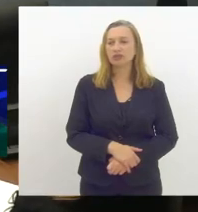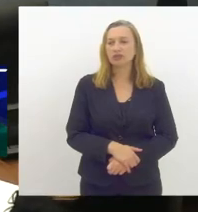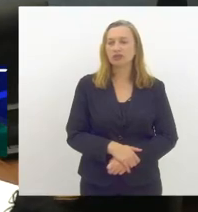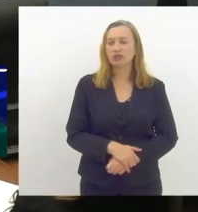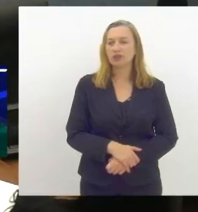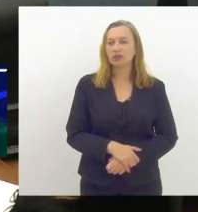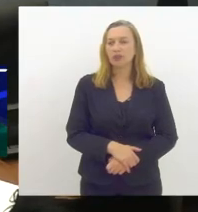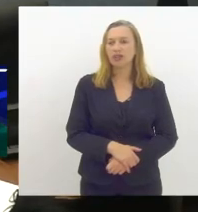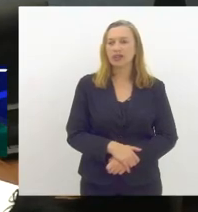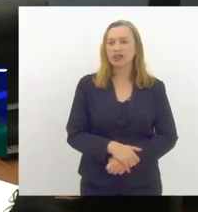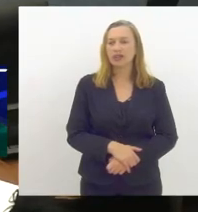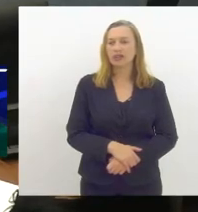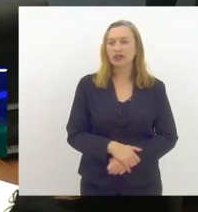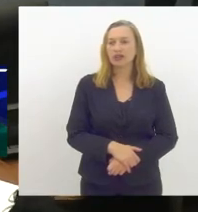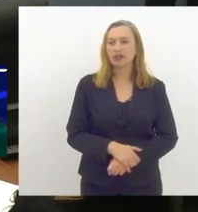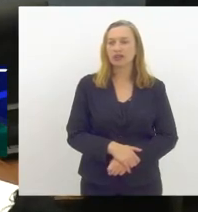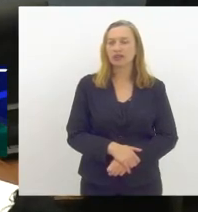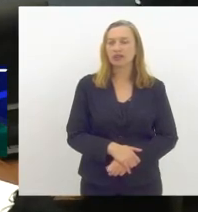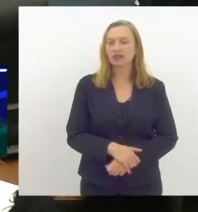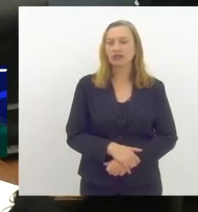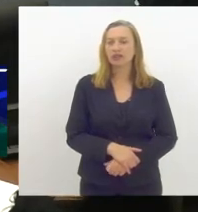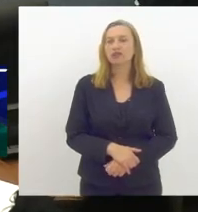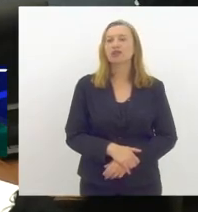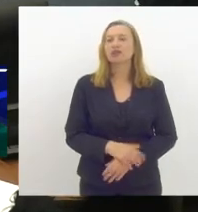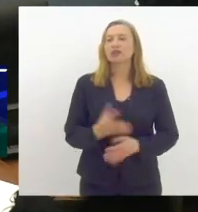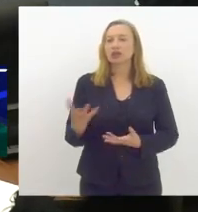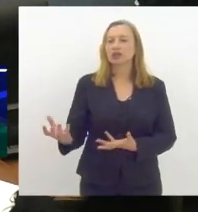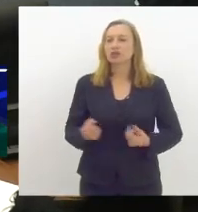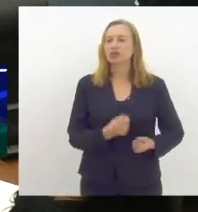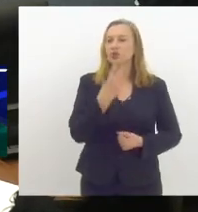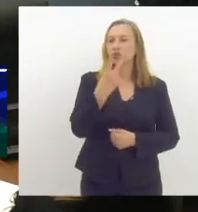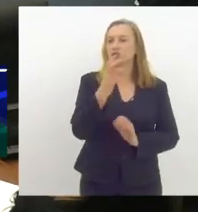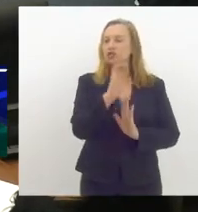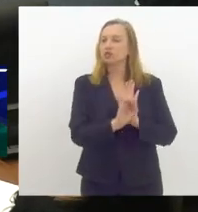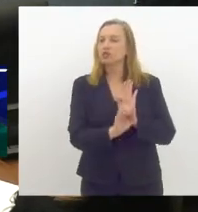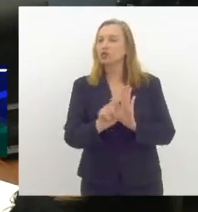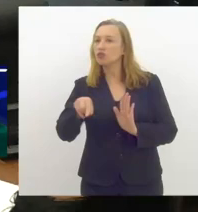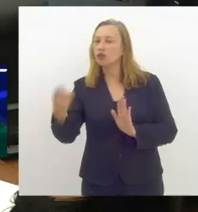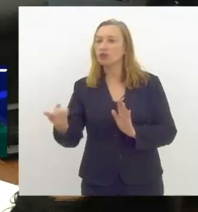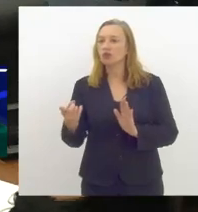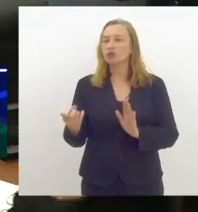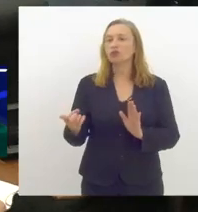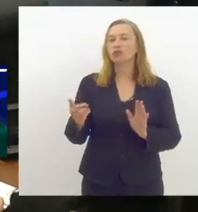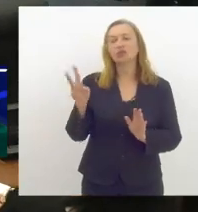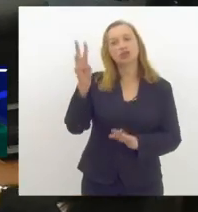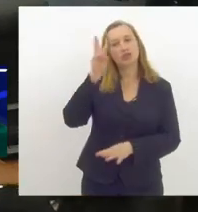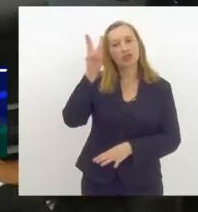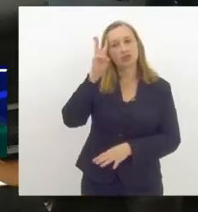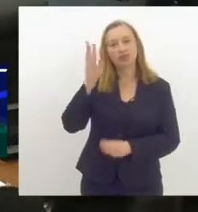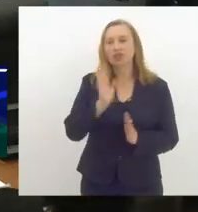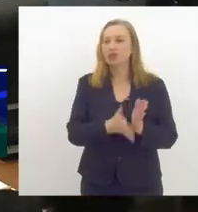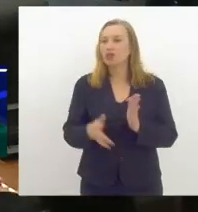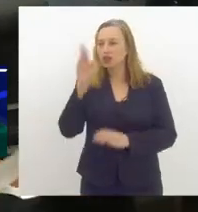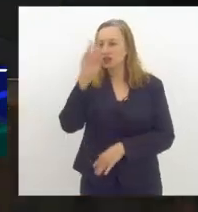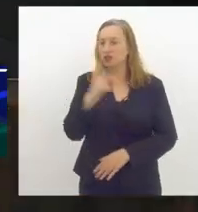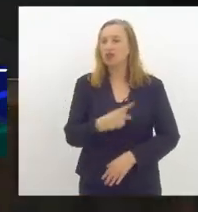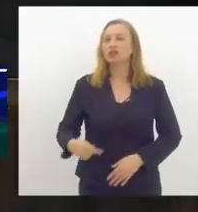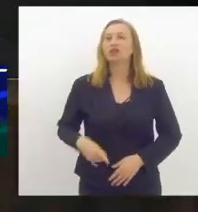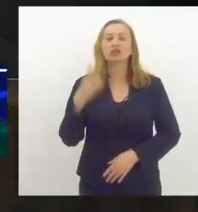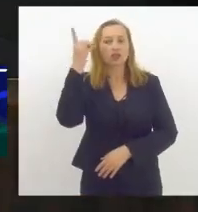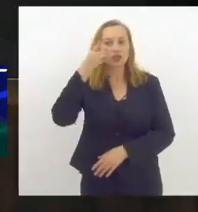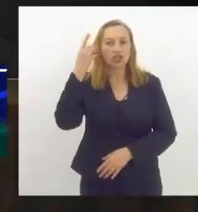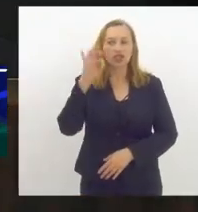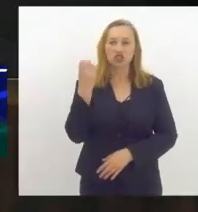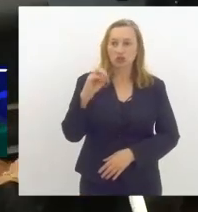e olha aqui vamos ver então recebeu duas emendas e retorna a próxima semana posso bater noção de onde você presente esse áudio a